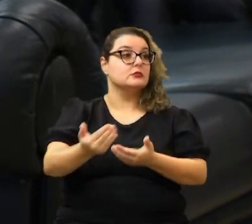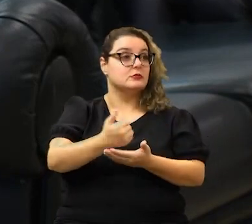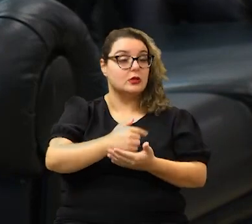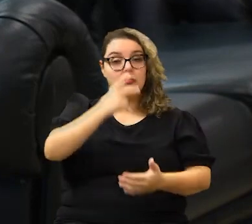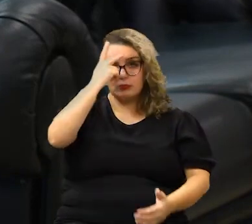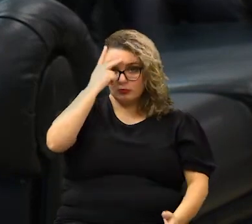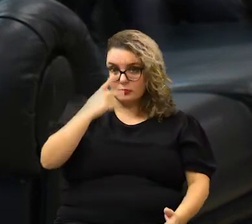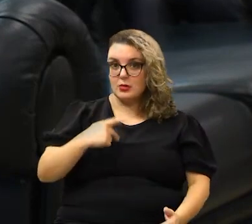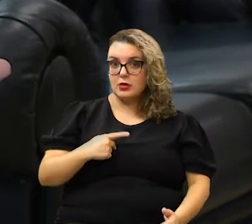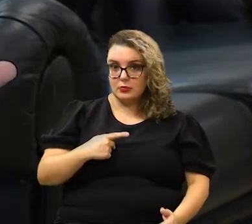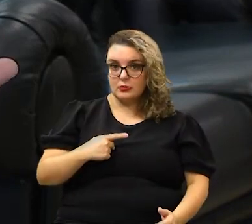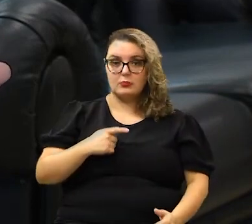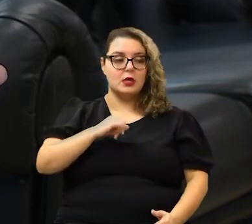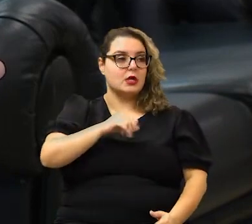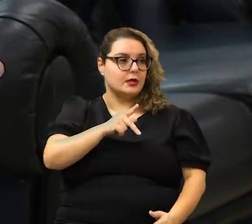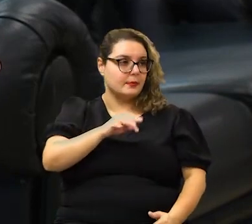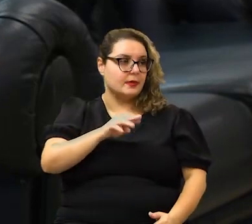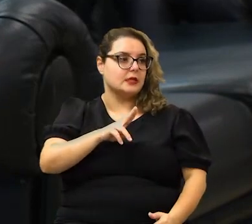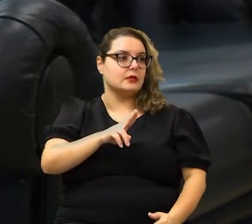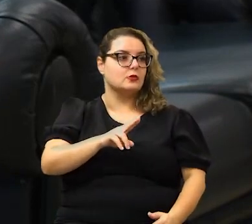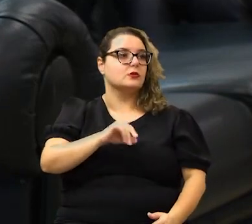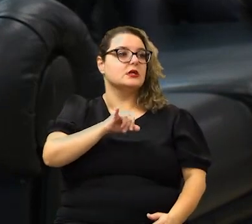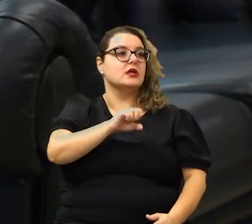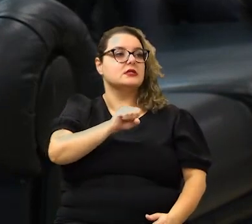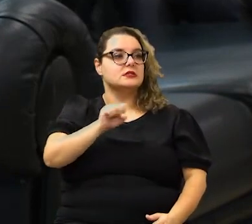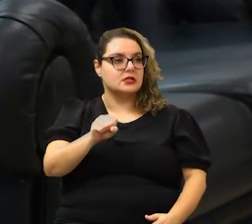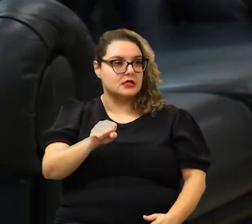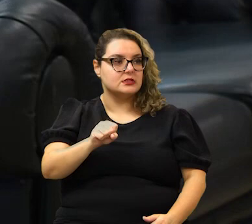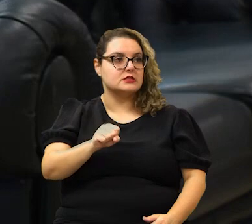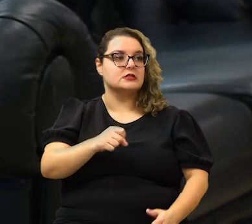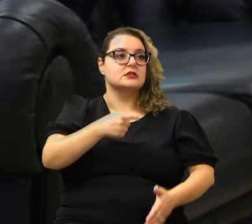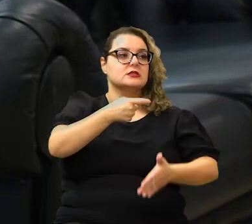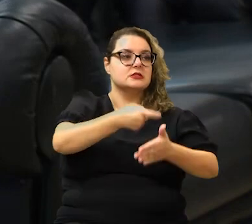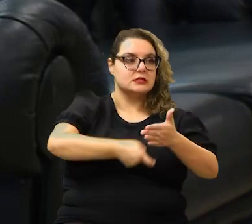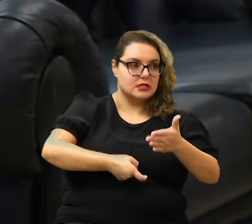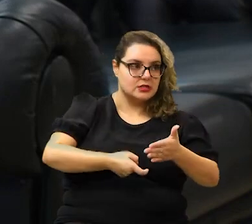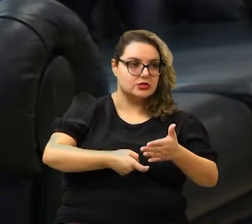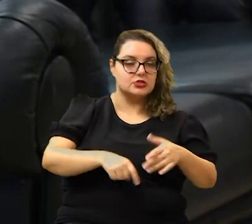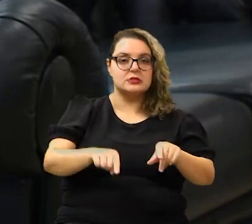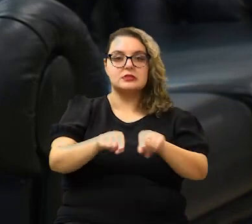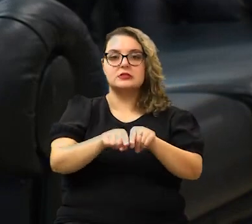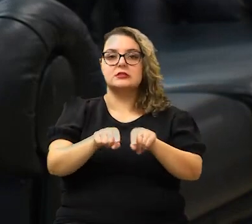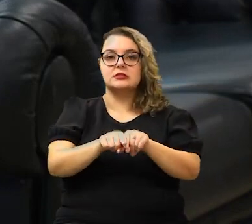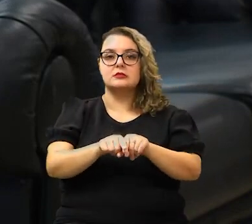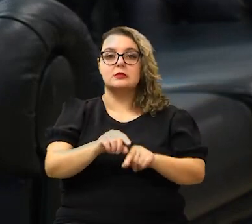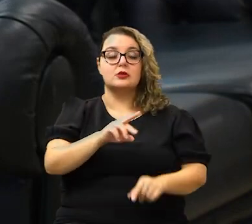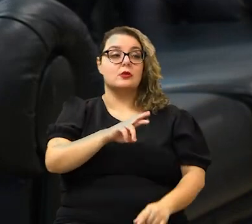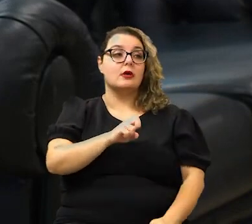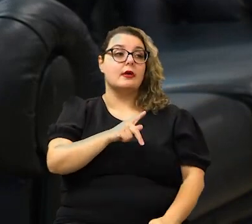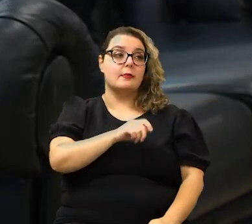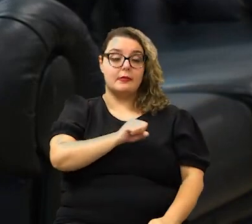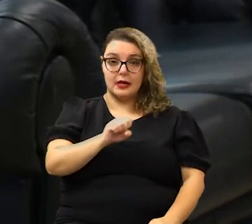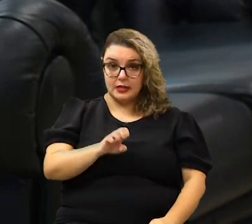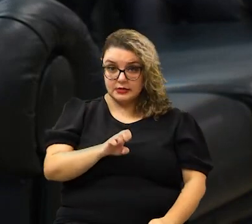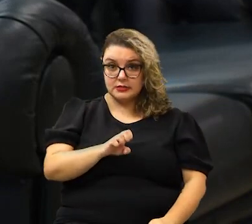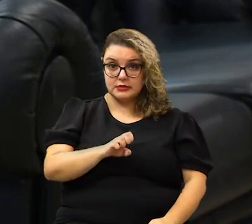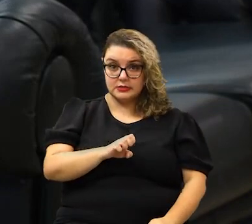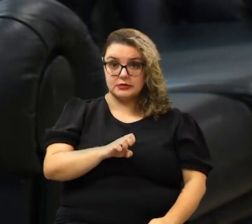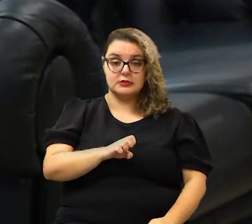receitas próprias, IPTU, ISS, das taxas e também dos repasses